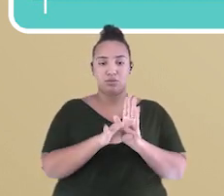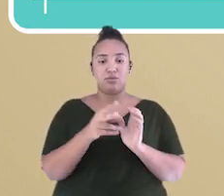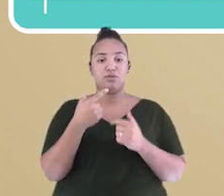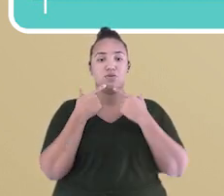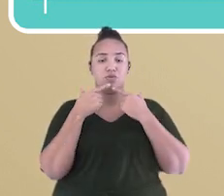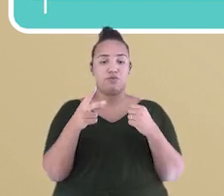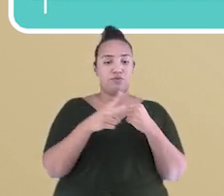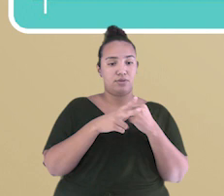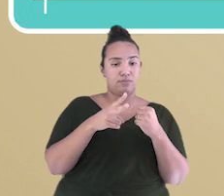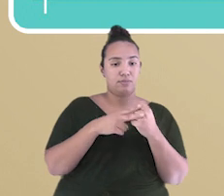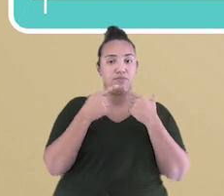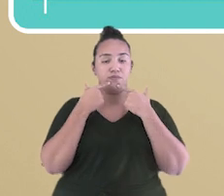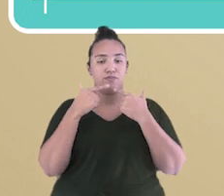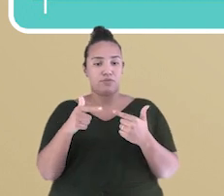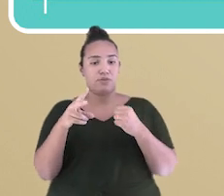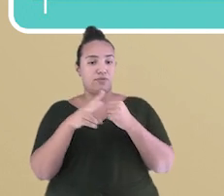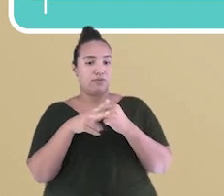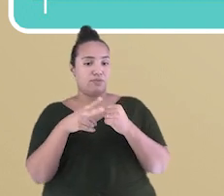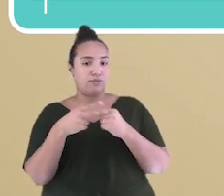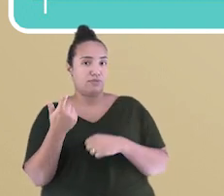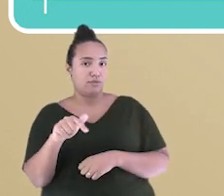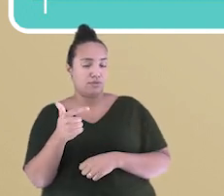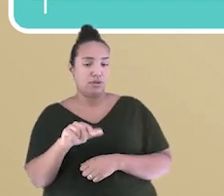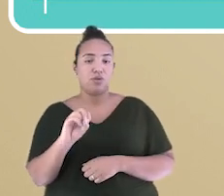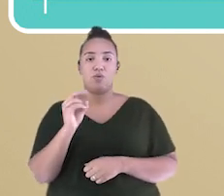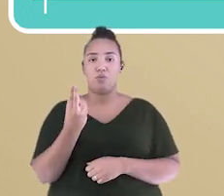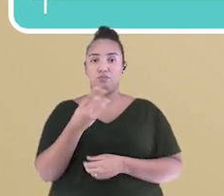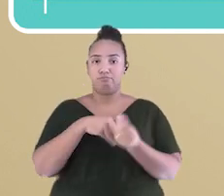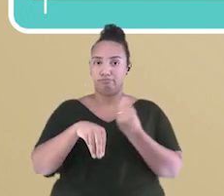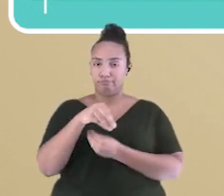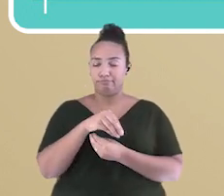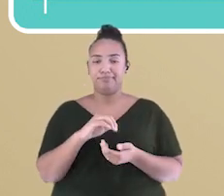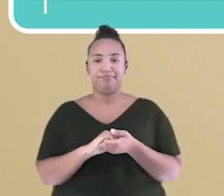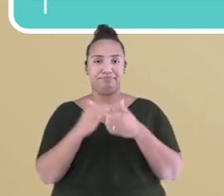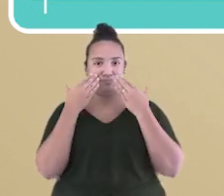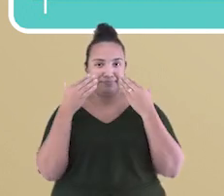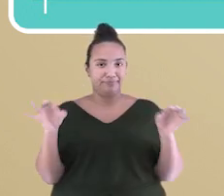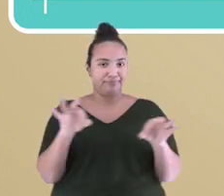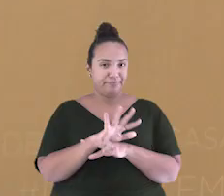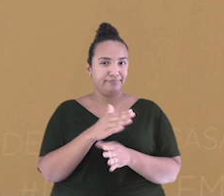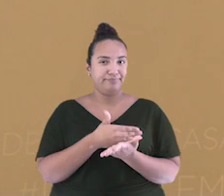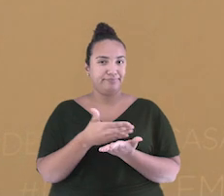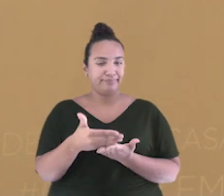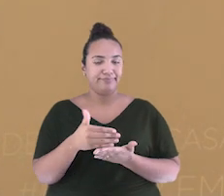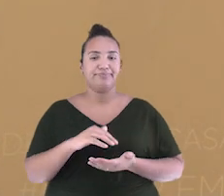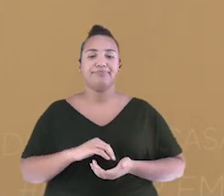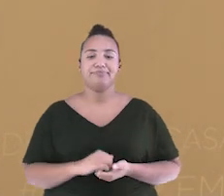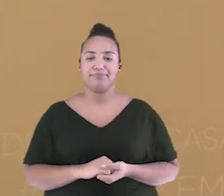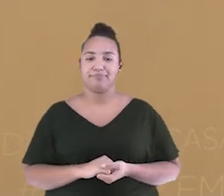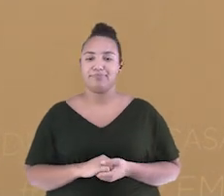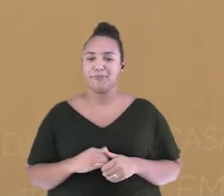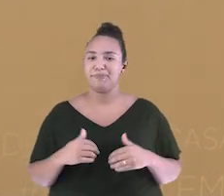verbal, não verbal, híbrida ou mista. Apresentações feitas? Vamos lá! Eita